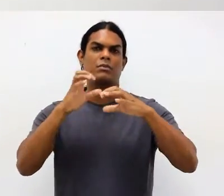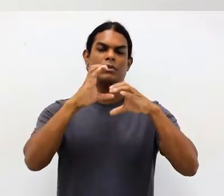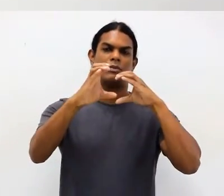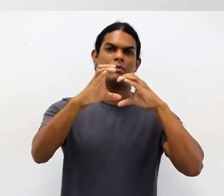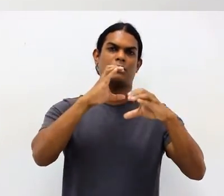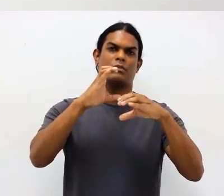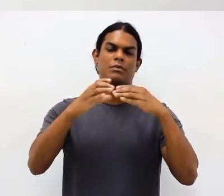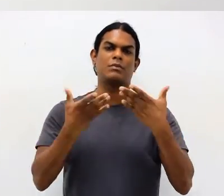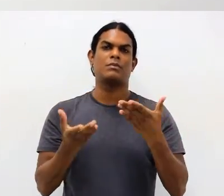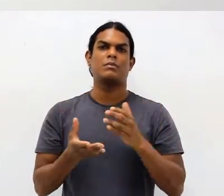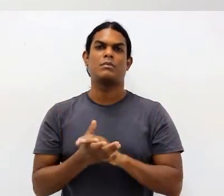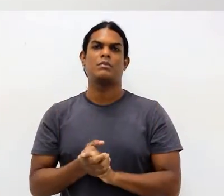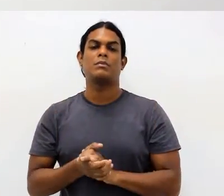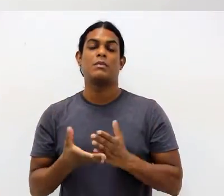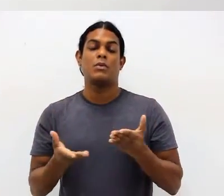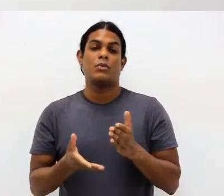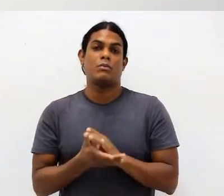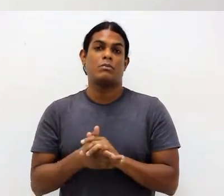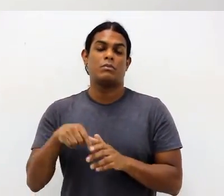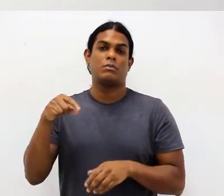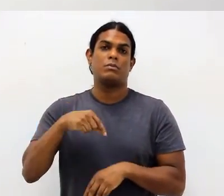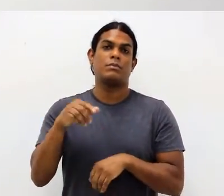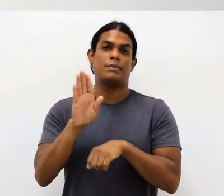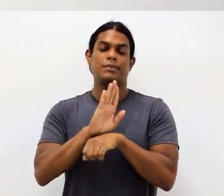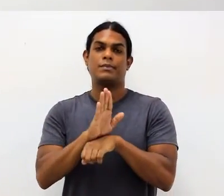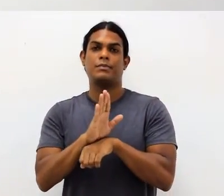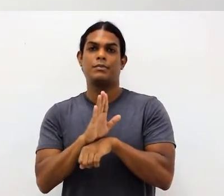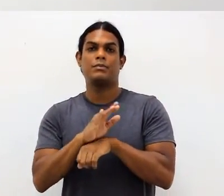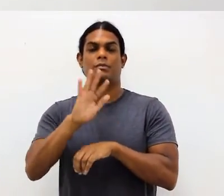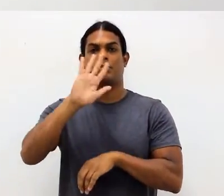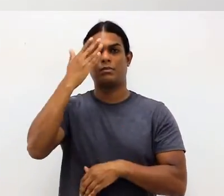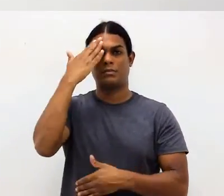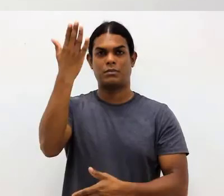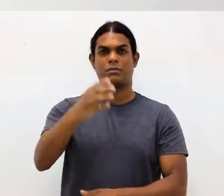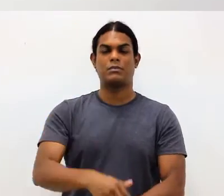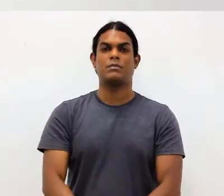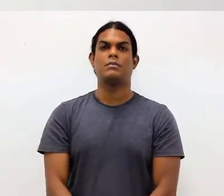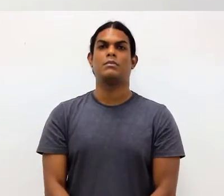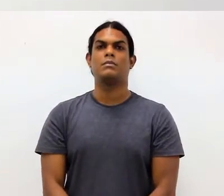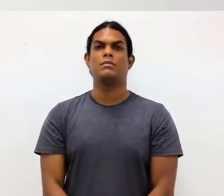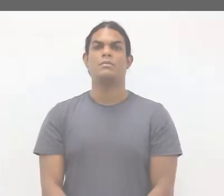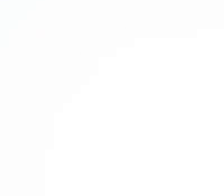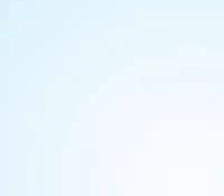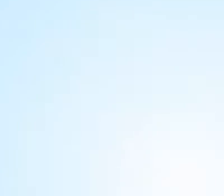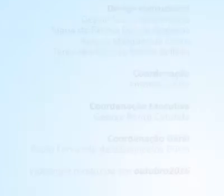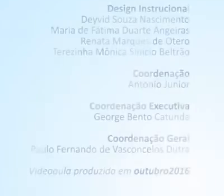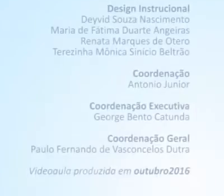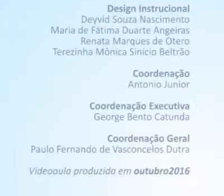também de compartilhamento. Bom, essa foi a nossa videoaula de hoje e muito obrigada.